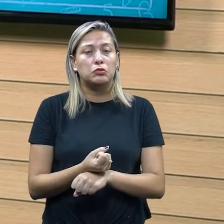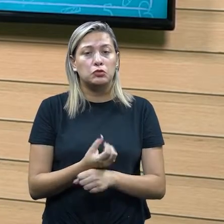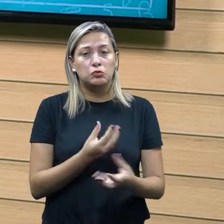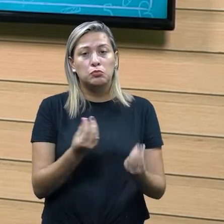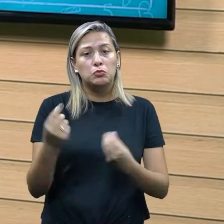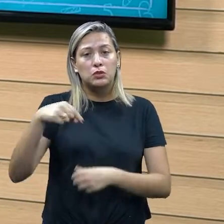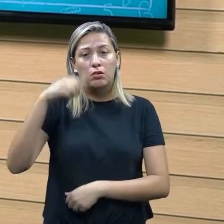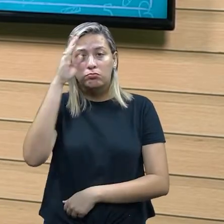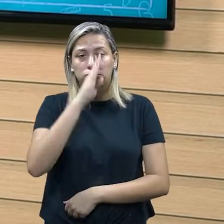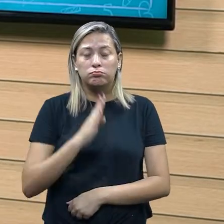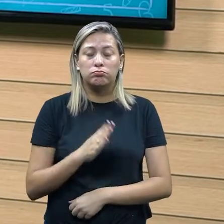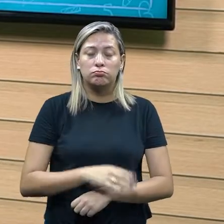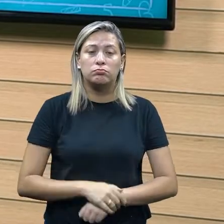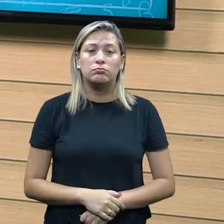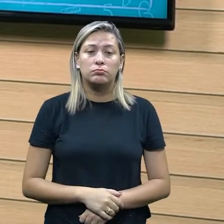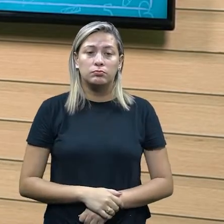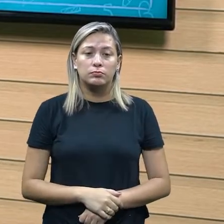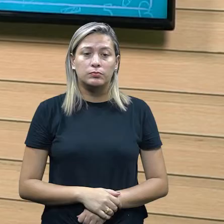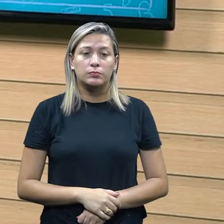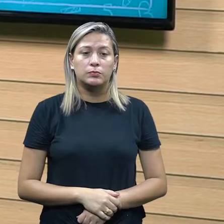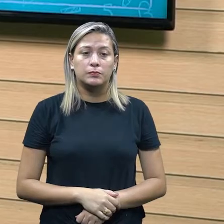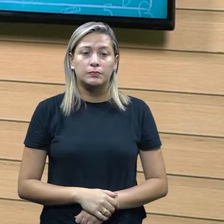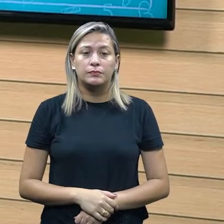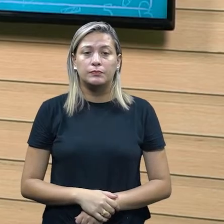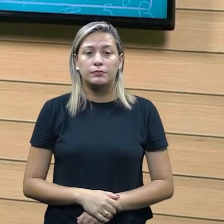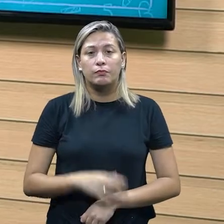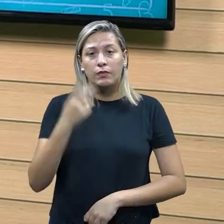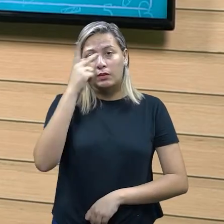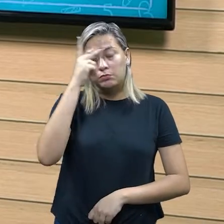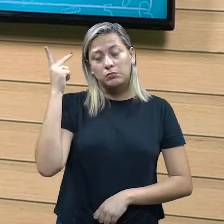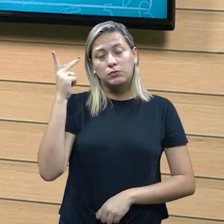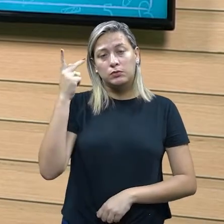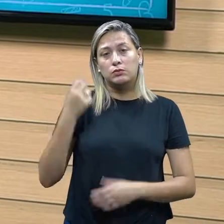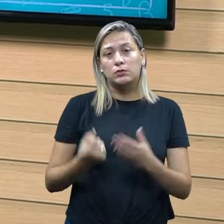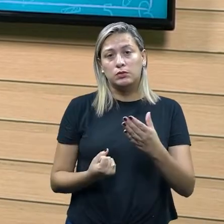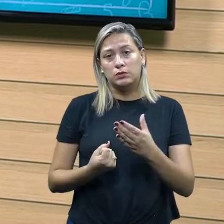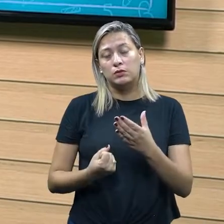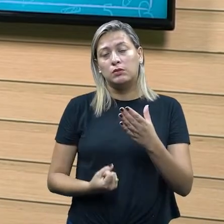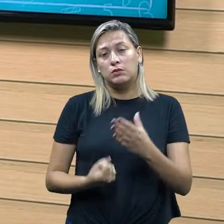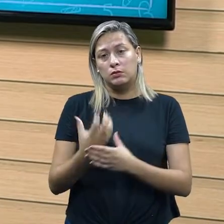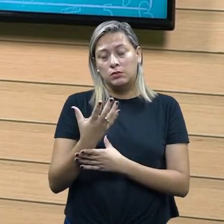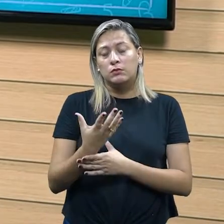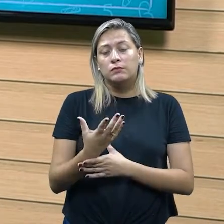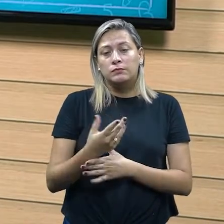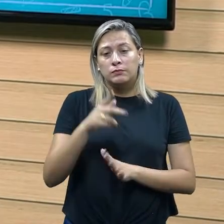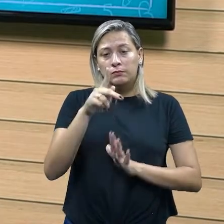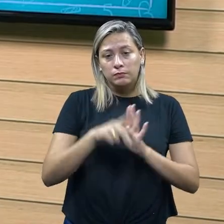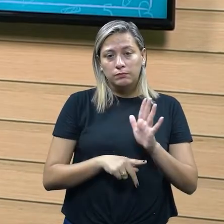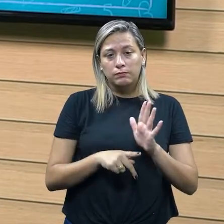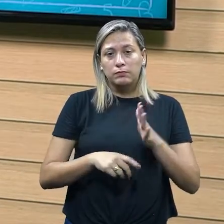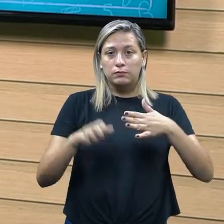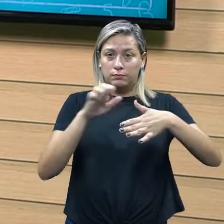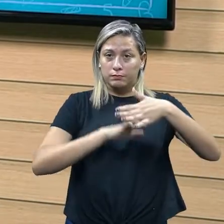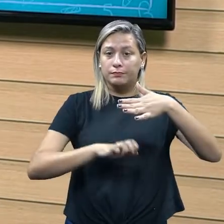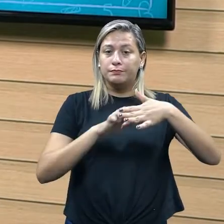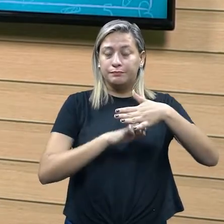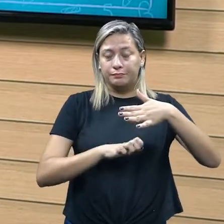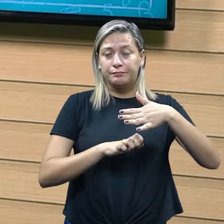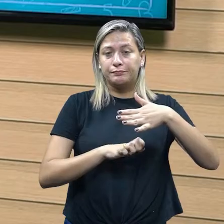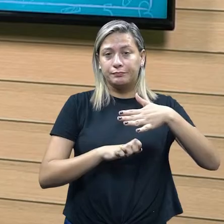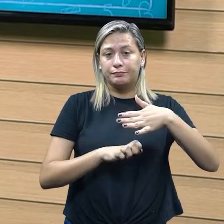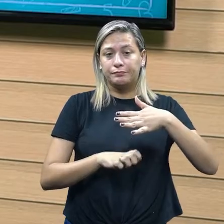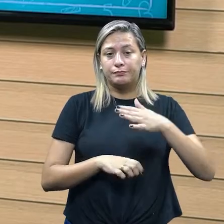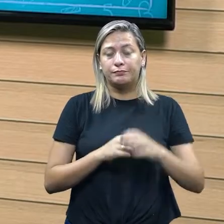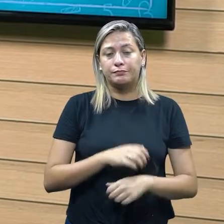dentro do Brasil. Então esses desenvolvedores desse programa, né, dentro da empresa, da Autodesk, eles